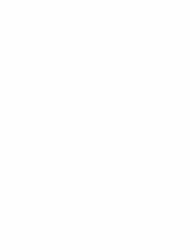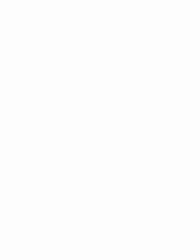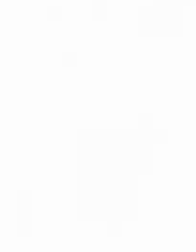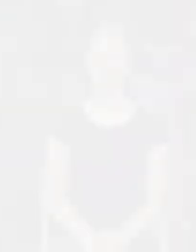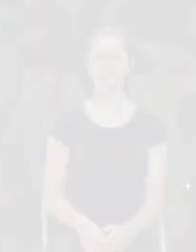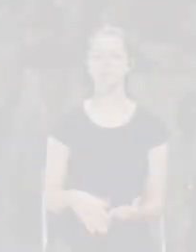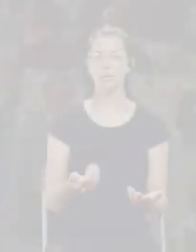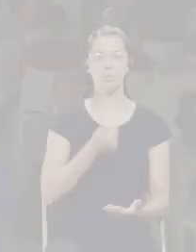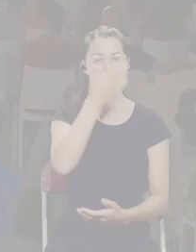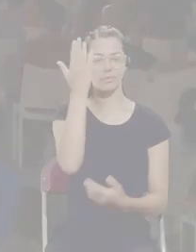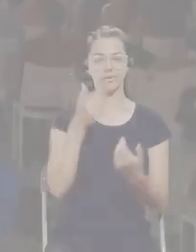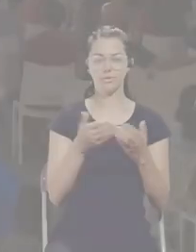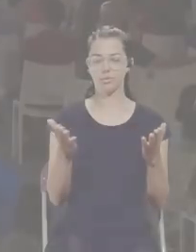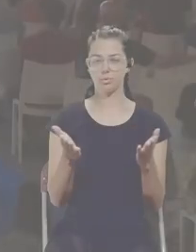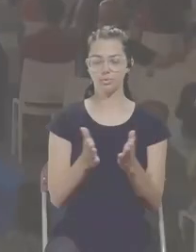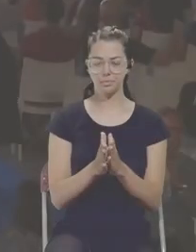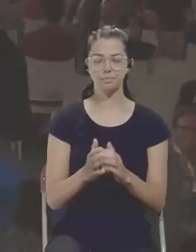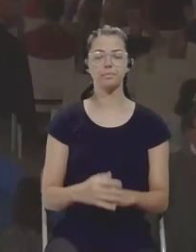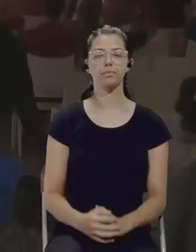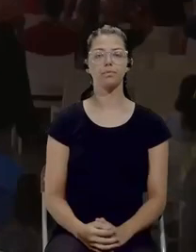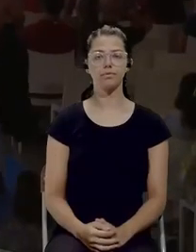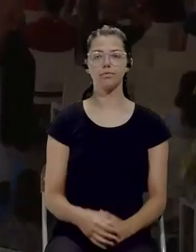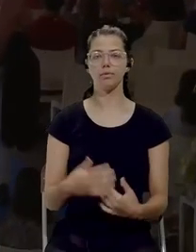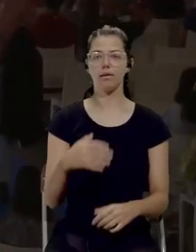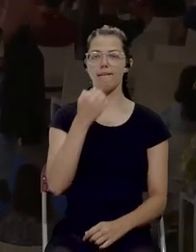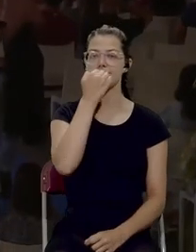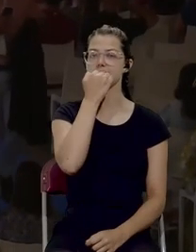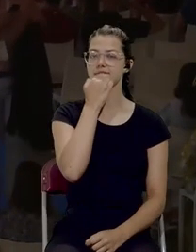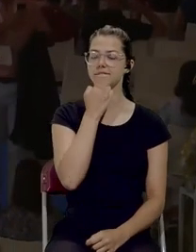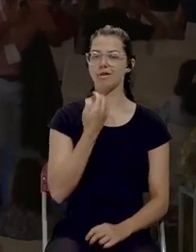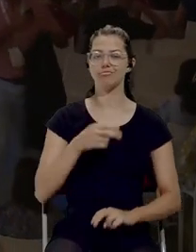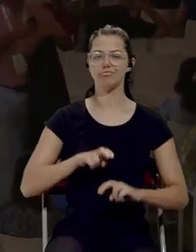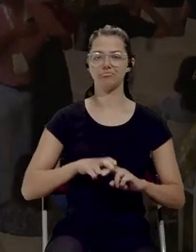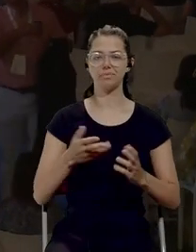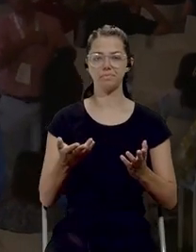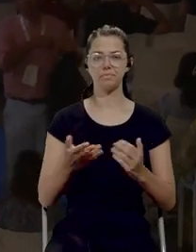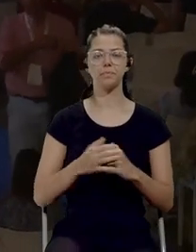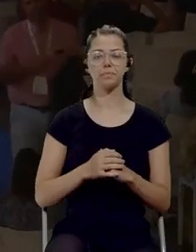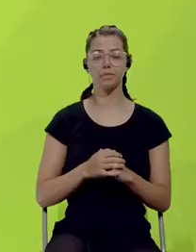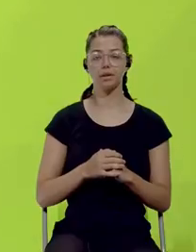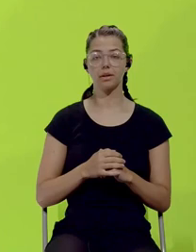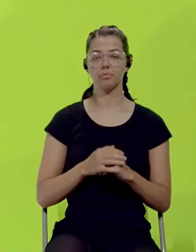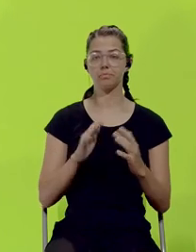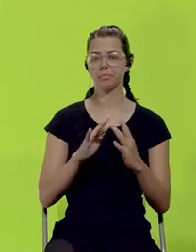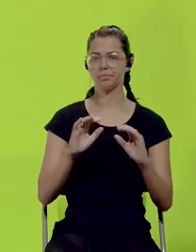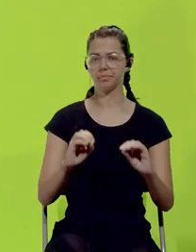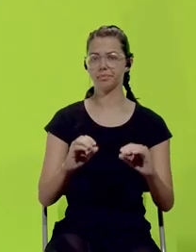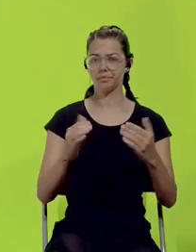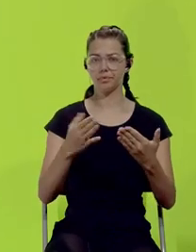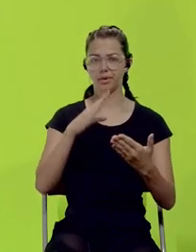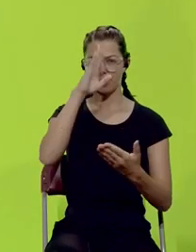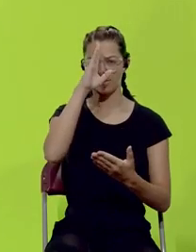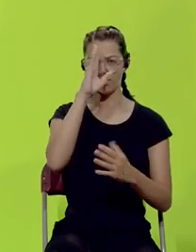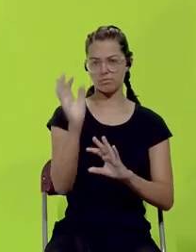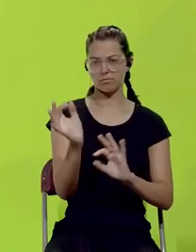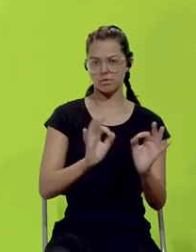Muito bom dia a todos. É um prazer estar aqui. Num contacto prévio para esta